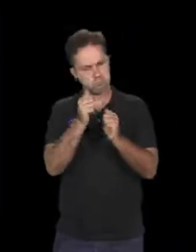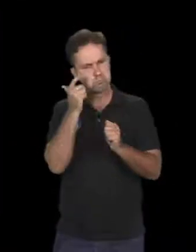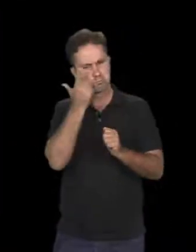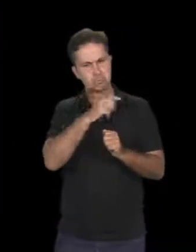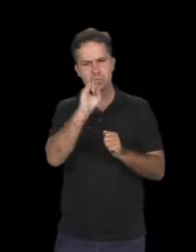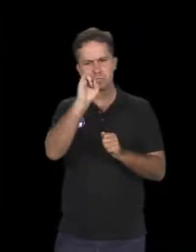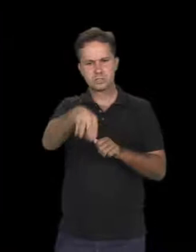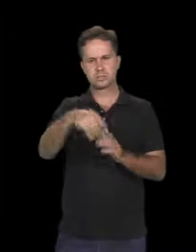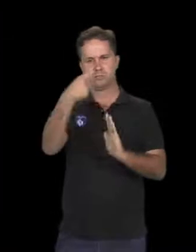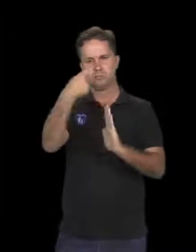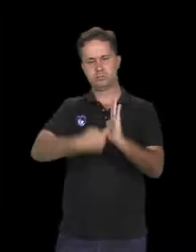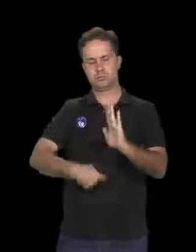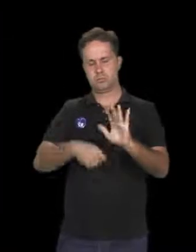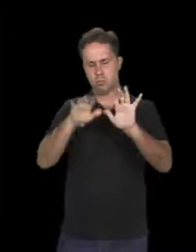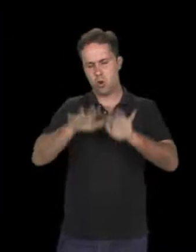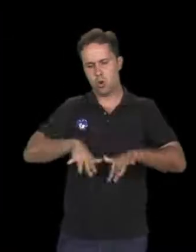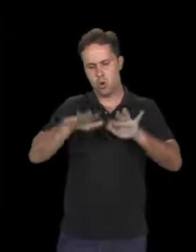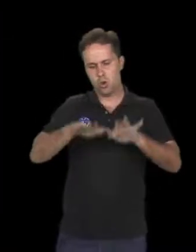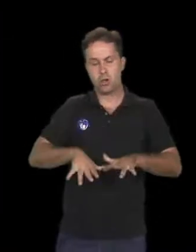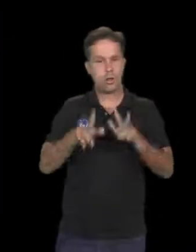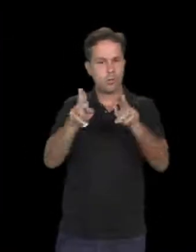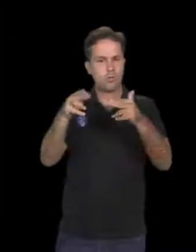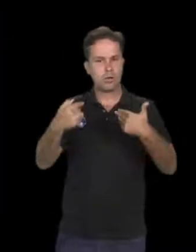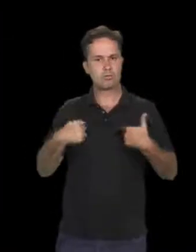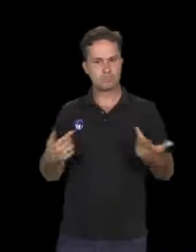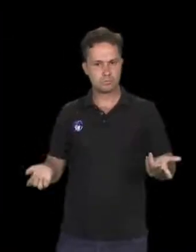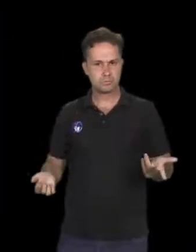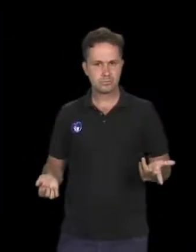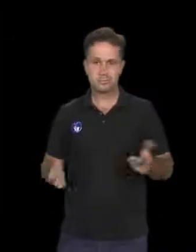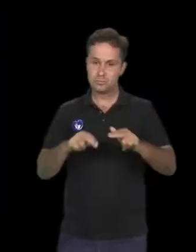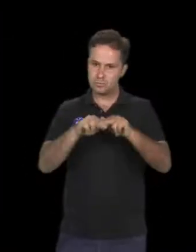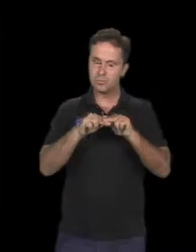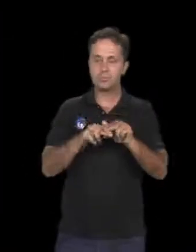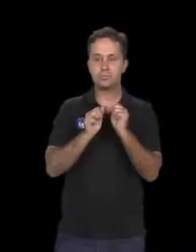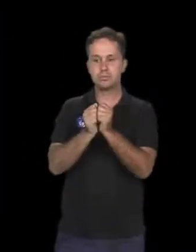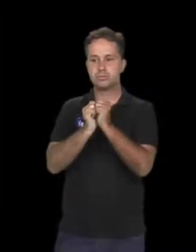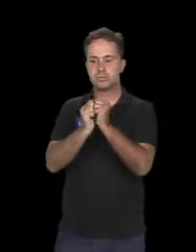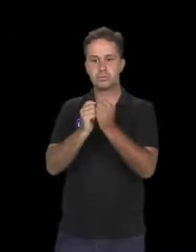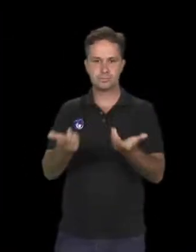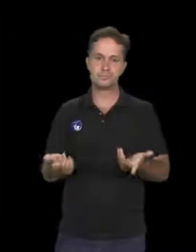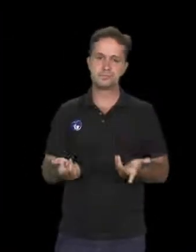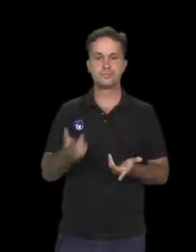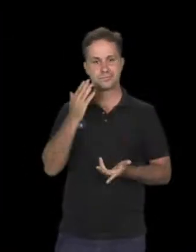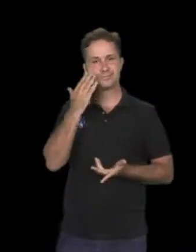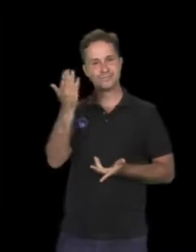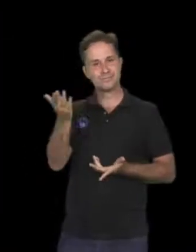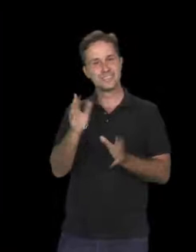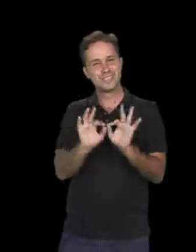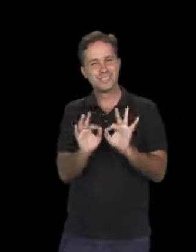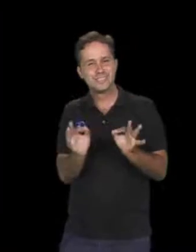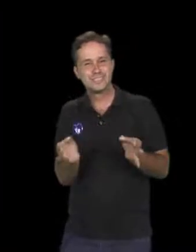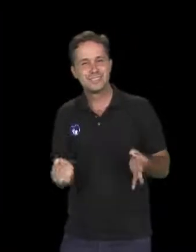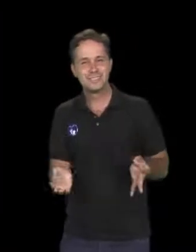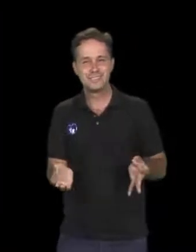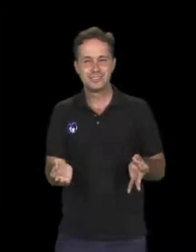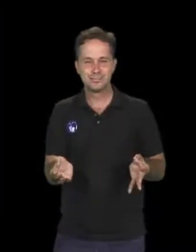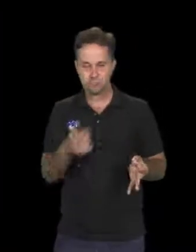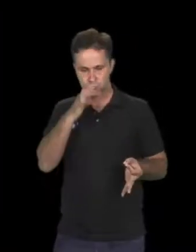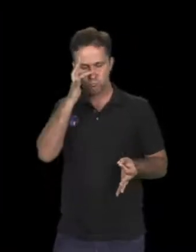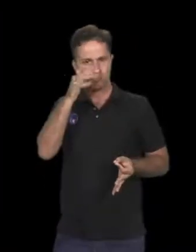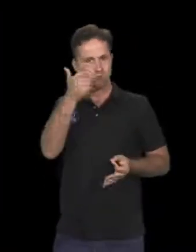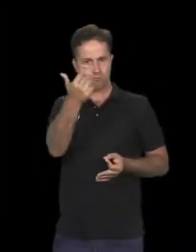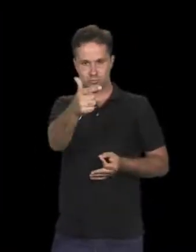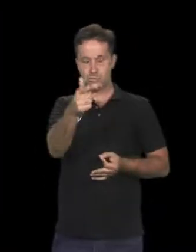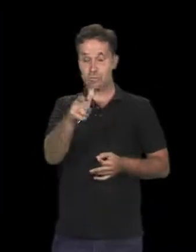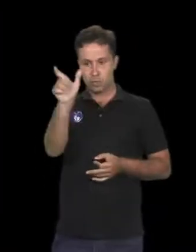uma certa modéstia, né, da parte dele. O João é um grande contador de histórias, né, e uma matéria longa como